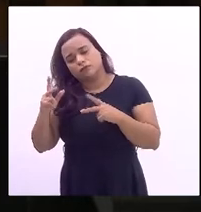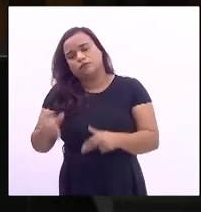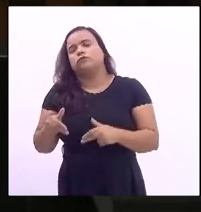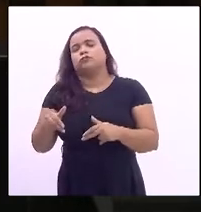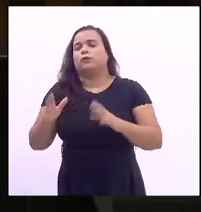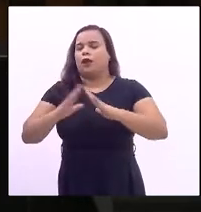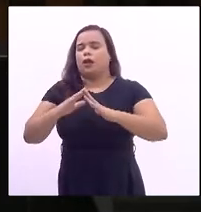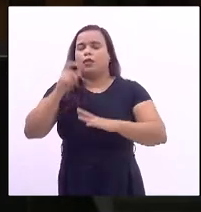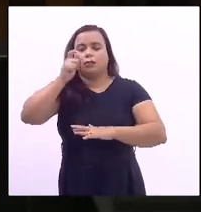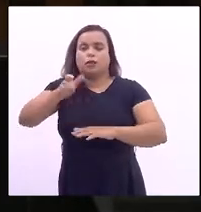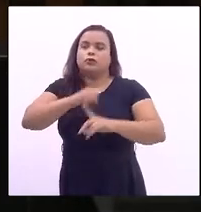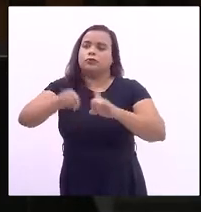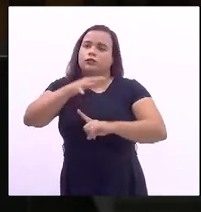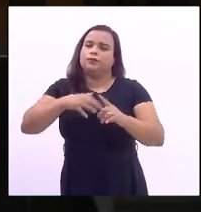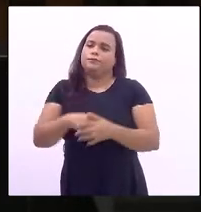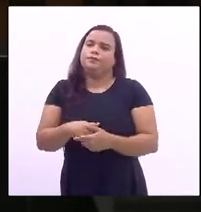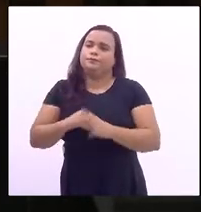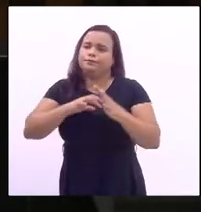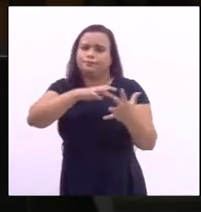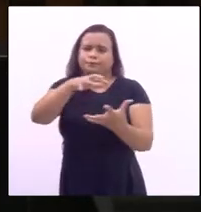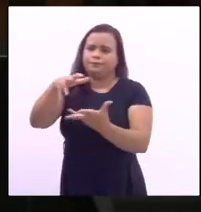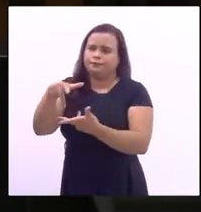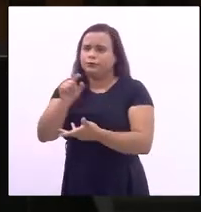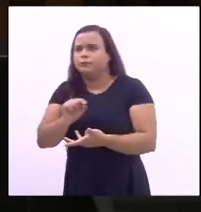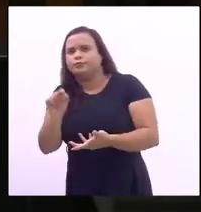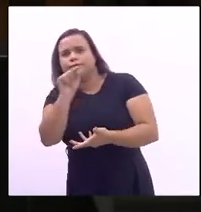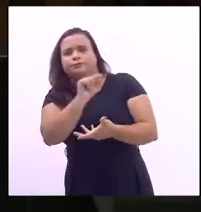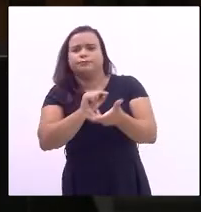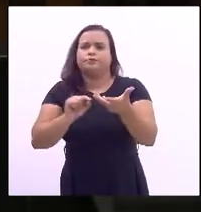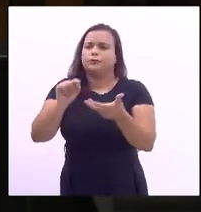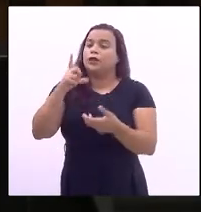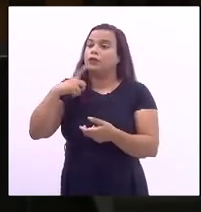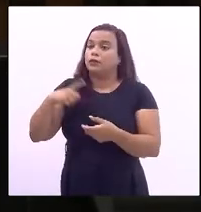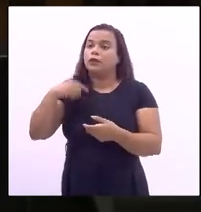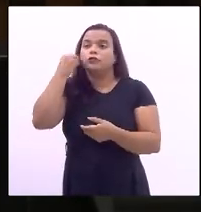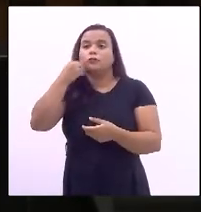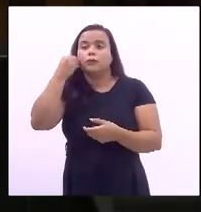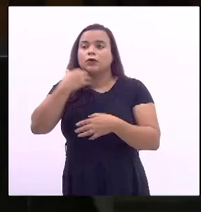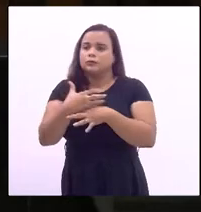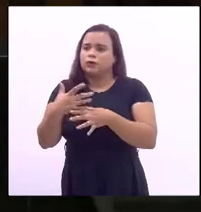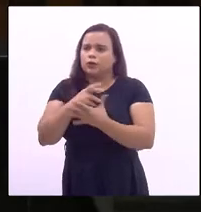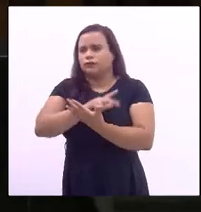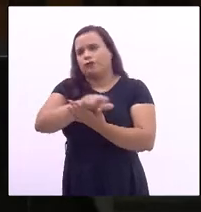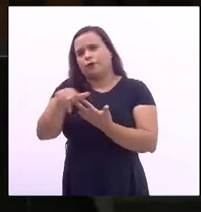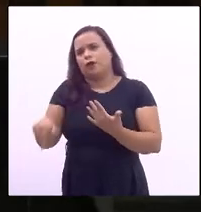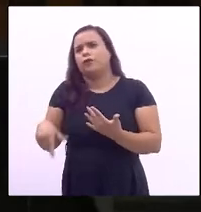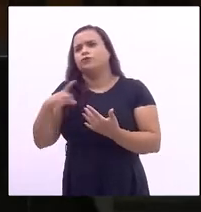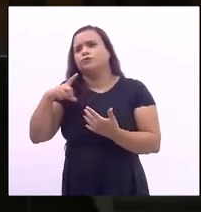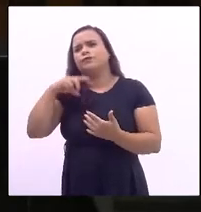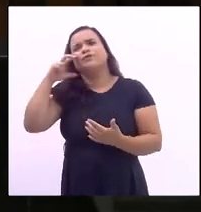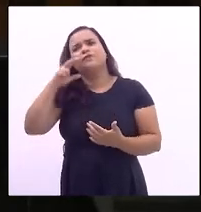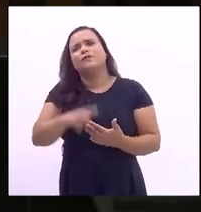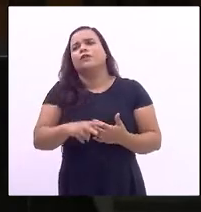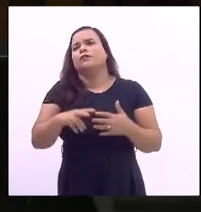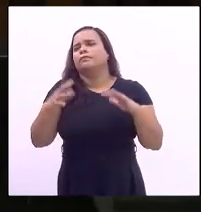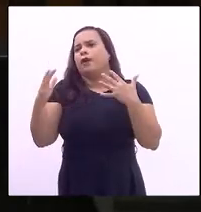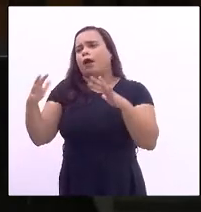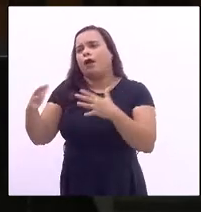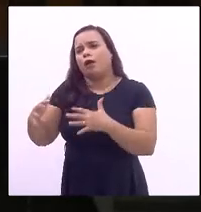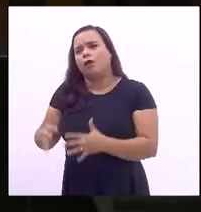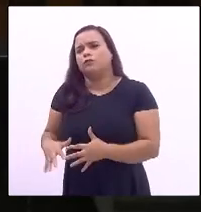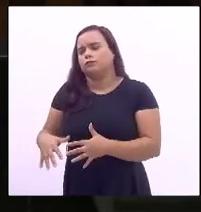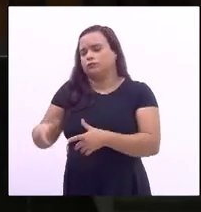no mundo inteiro a gente tem visto experiências de cidades que têm revertido a decadência das suas regiões